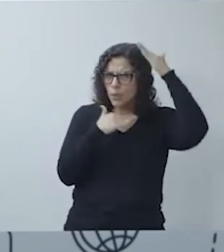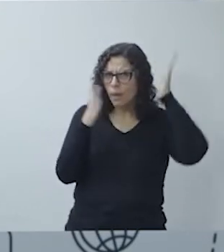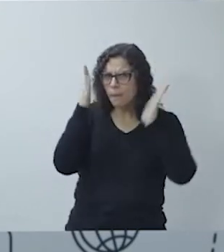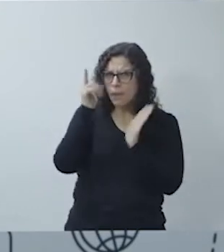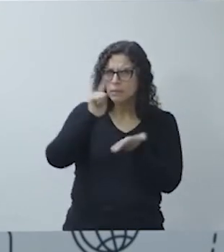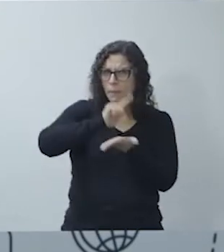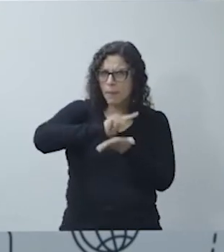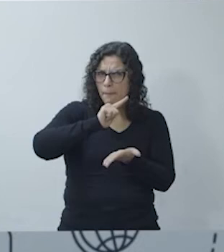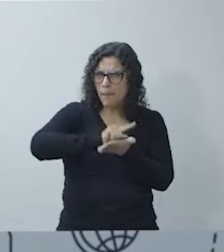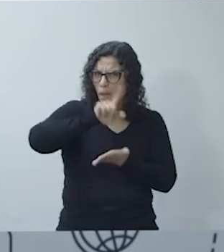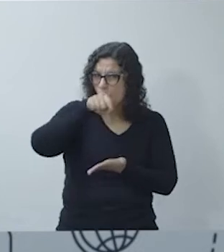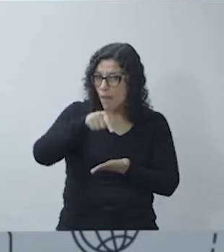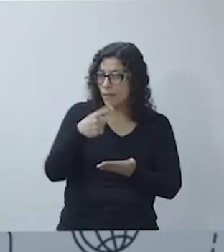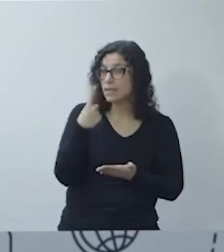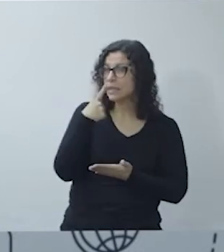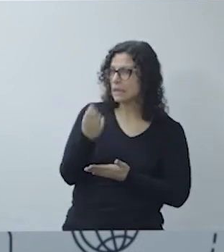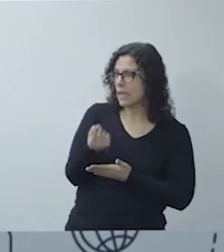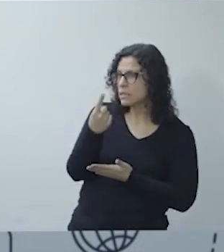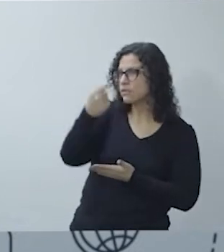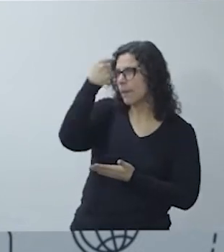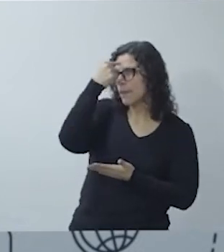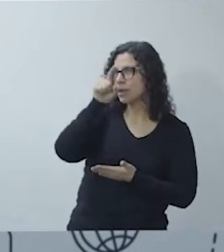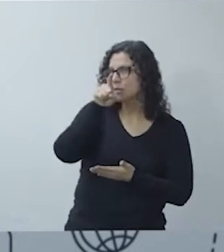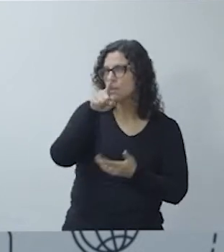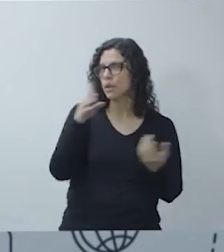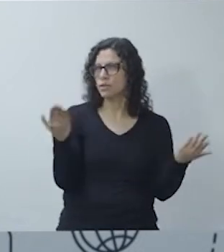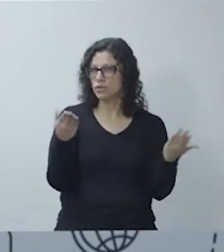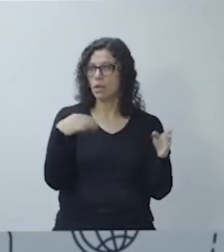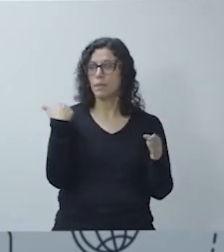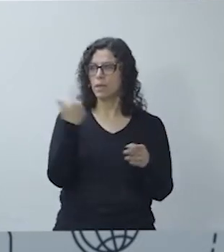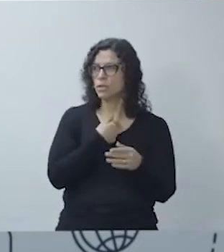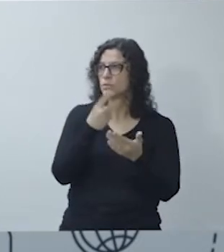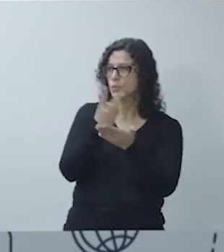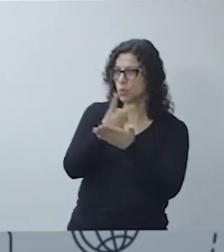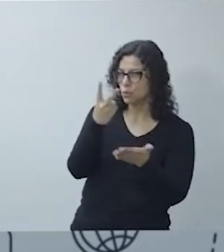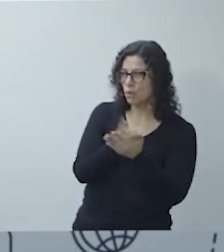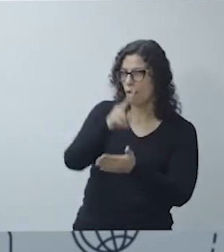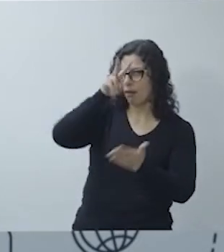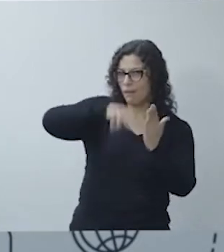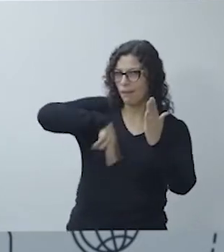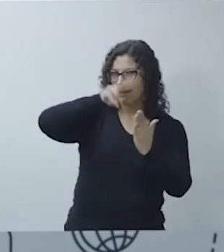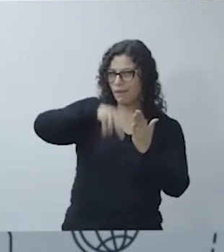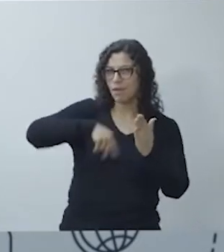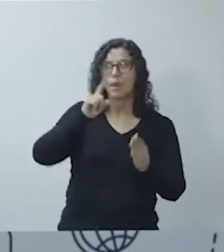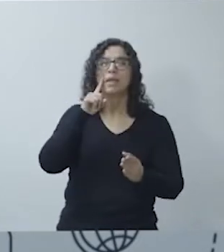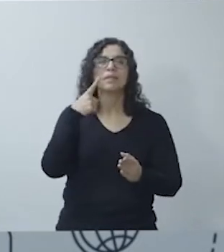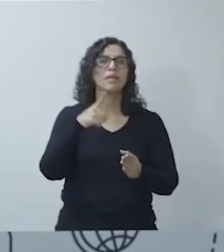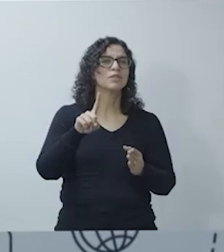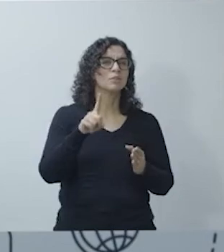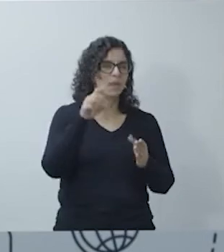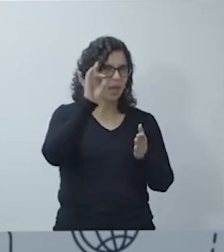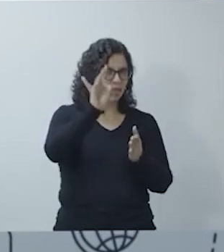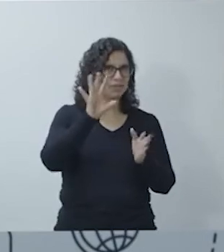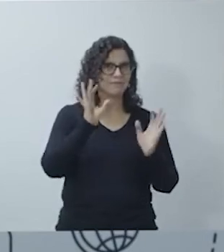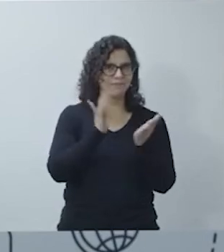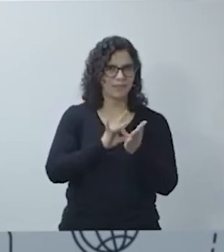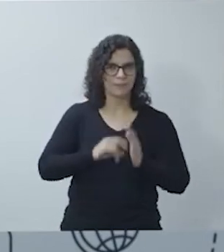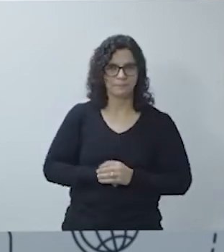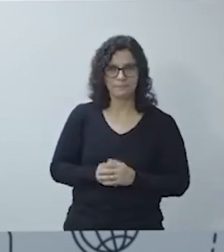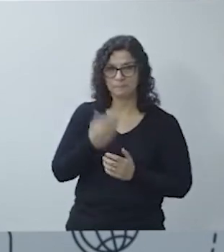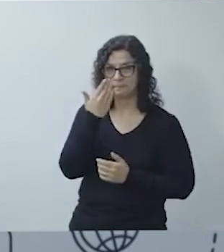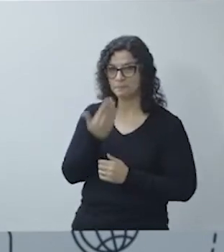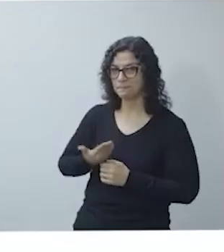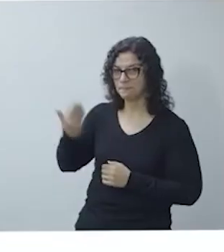de papelão. Olha que interessante o que você pensou, mas a gente vai continuar a leitura para descobrir se é isso mesmo. Olha